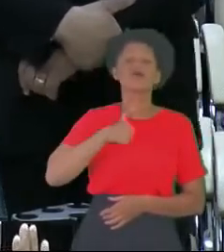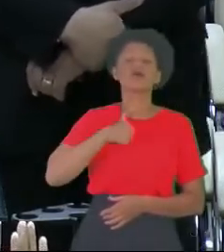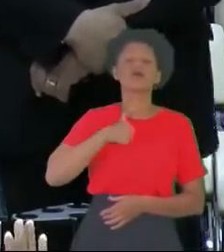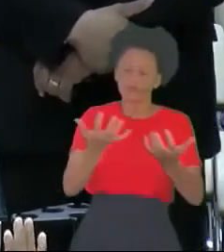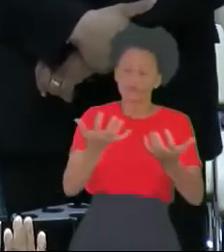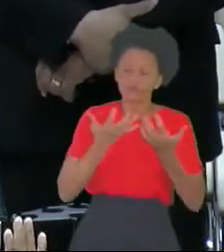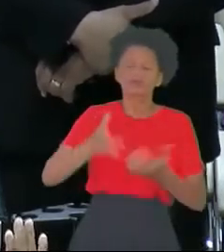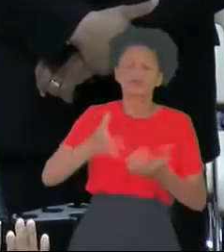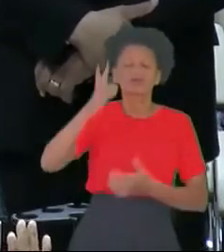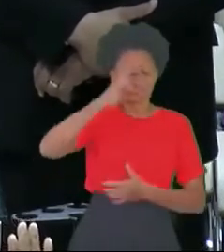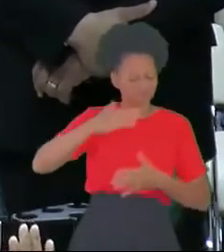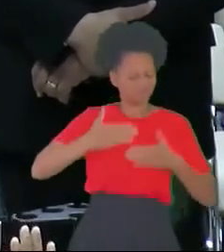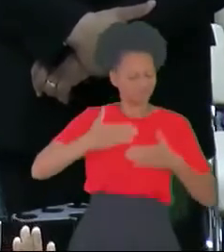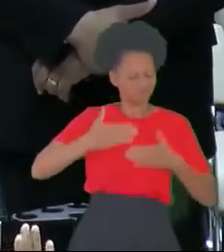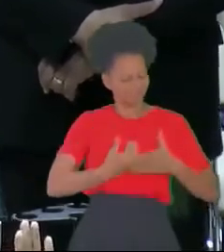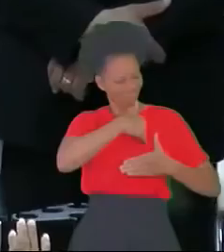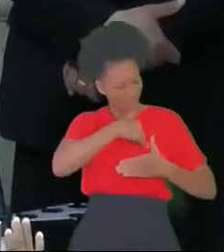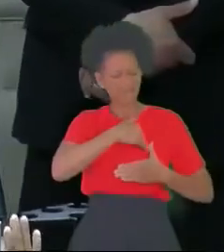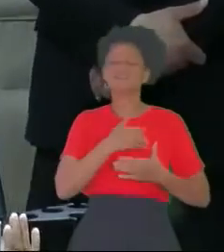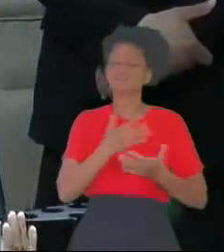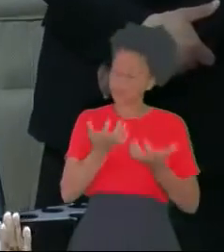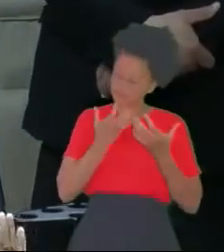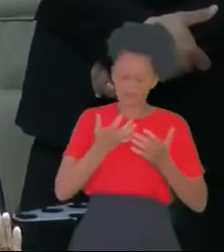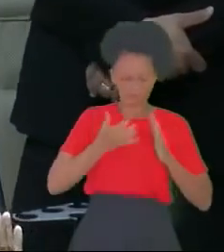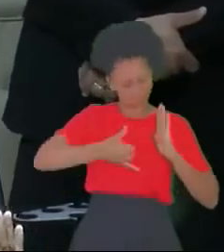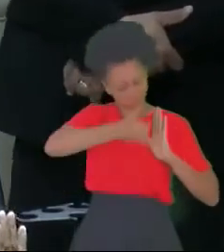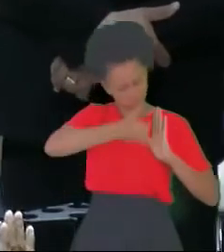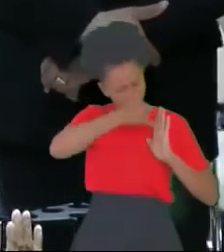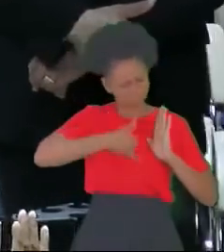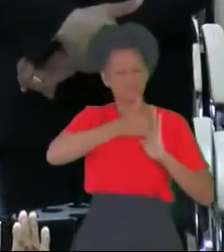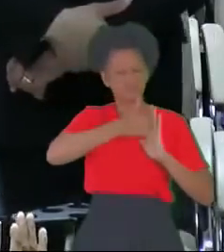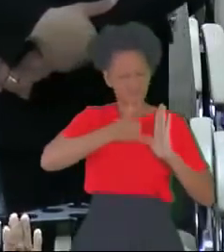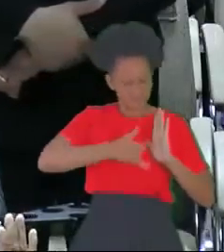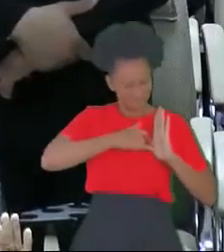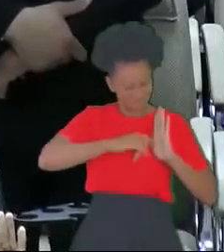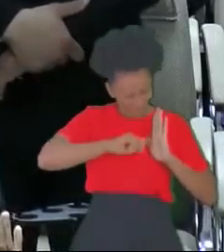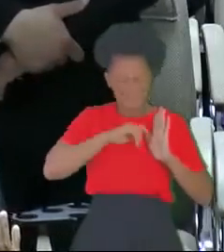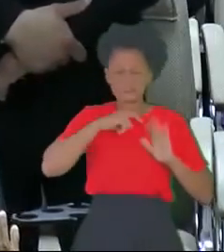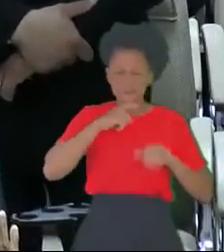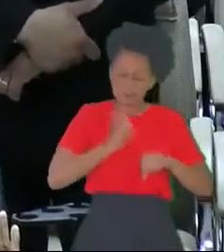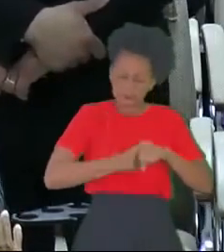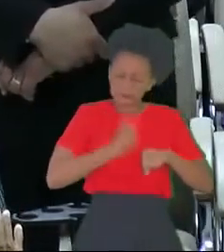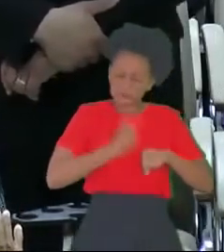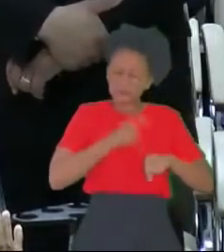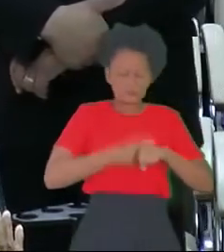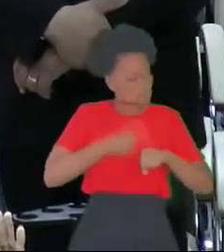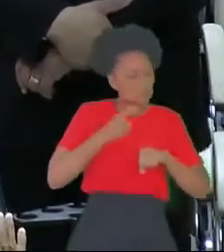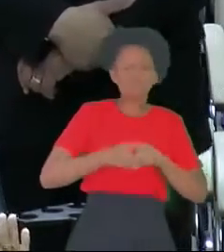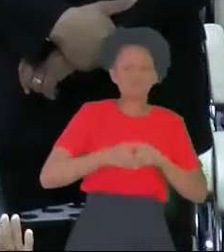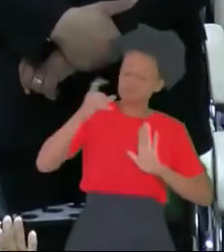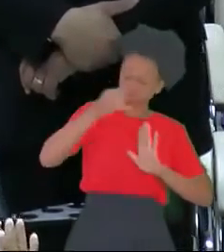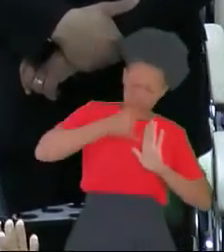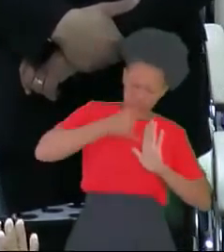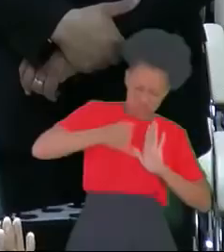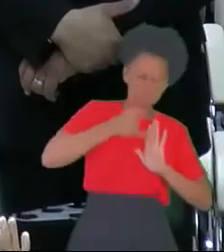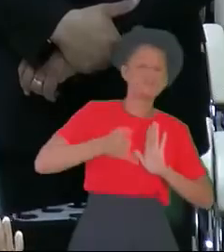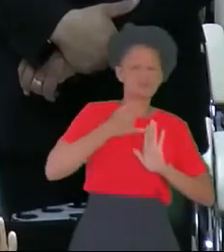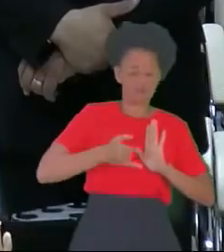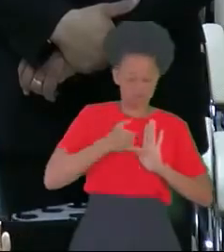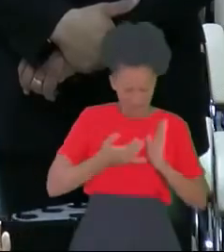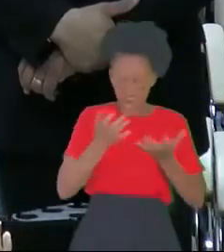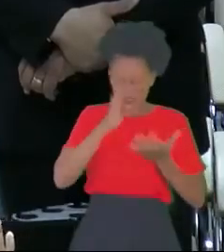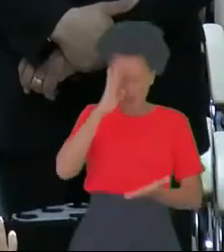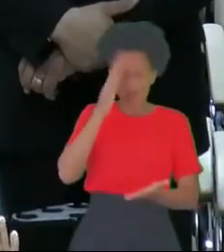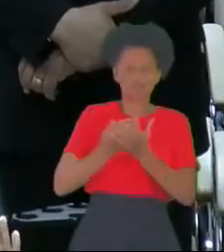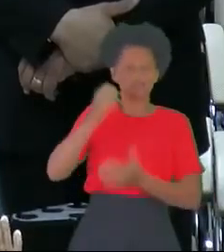Senhor meta a mão, eu quero que o Senhor derrame azeite nessa aldrava enferrujada, nessa maçaneta velha enferrujada. Eu creio que a